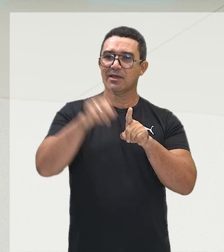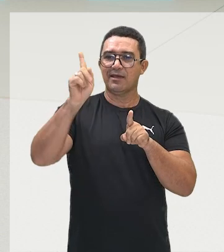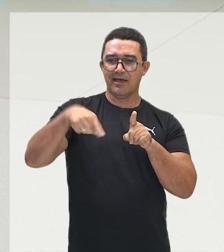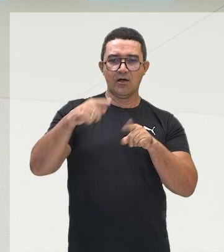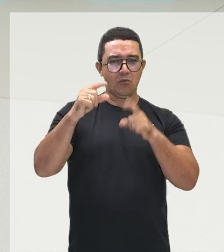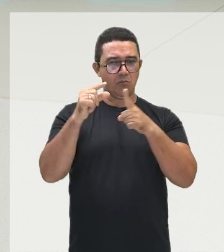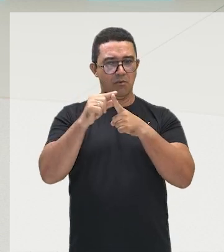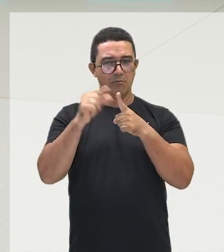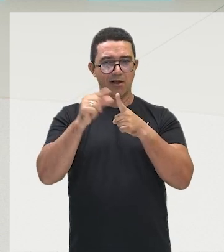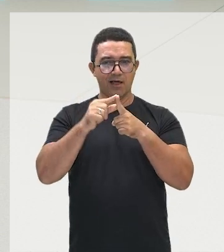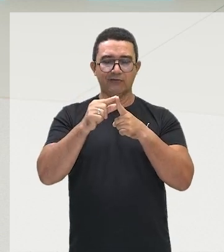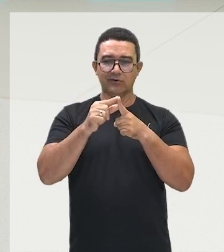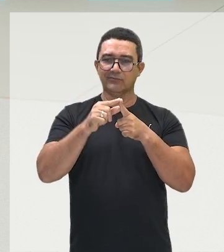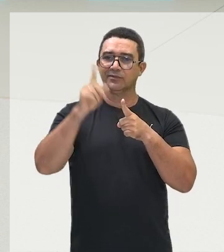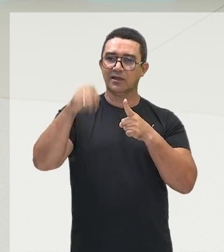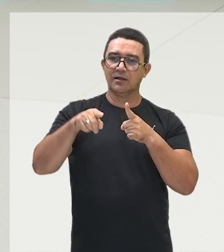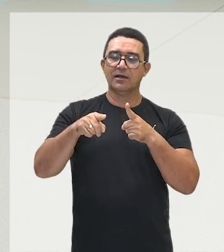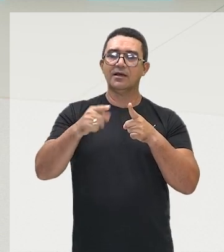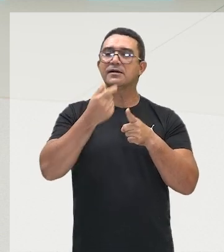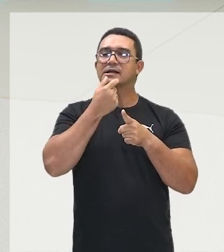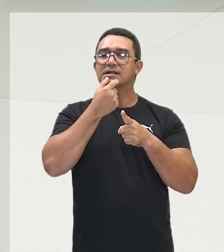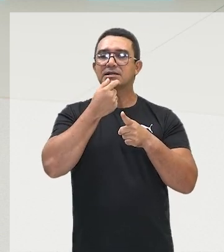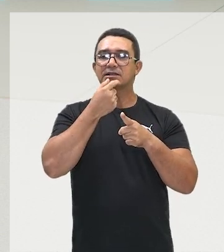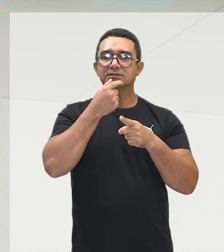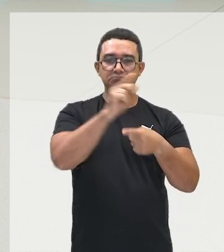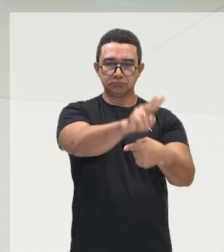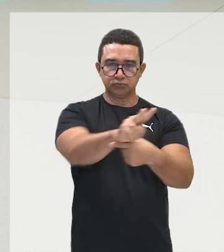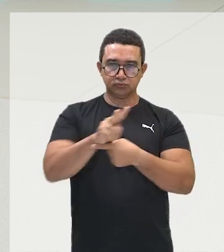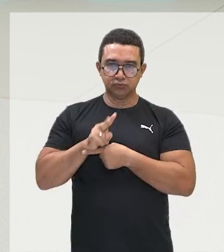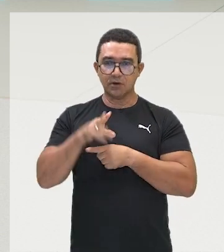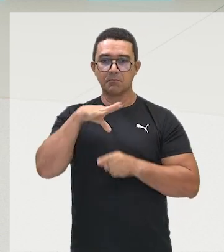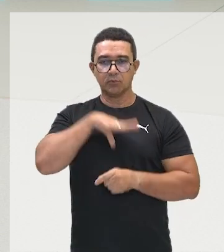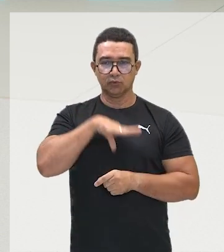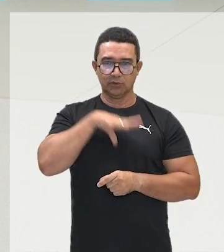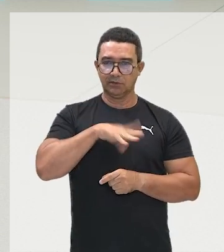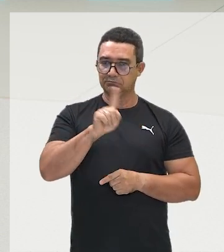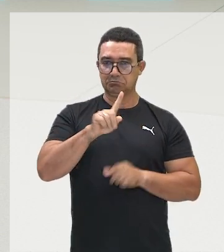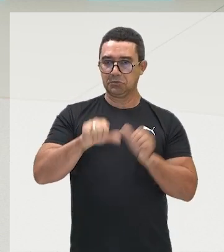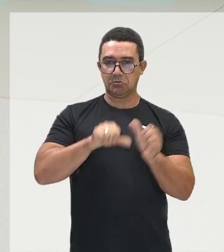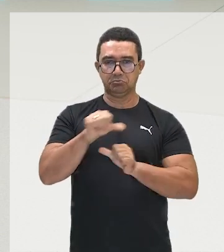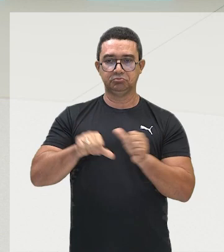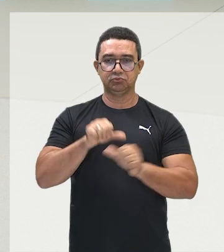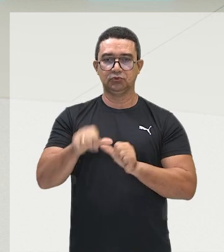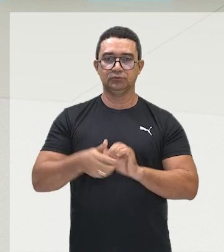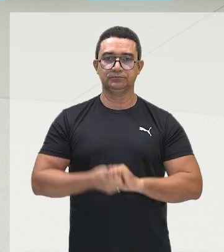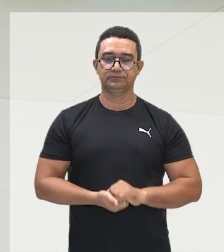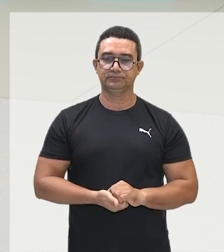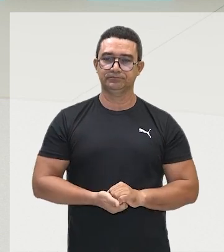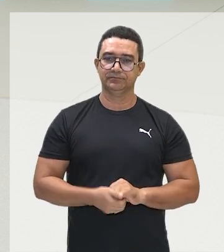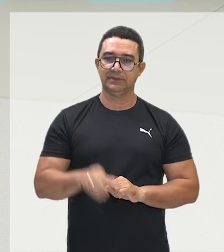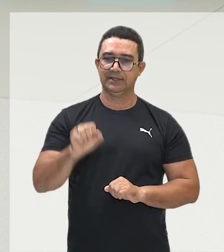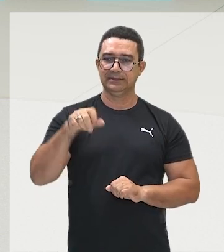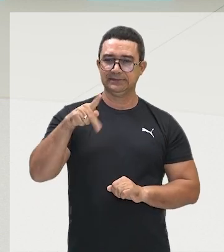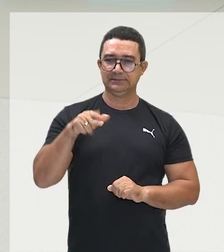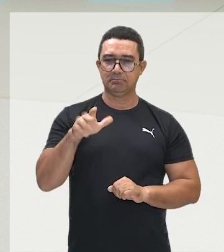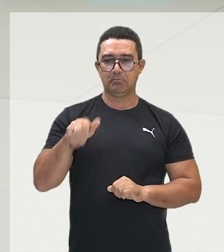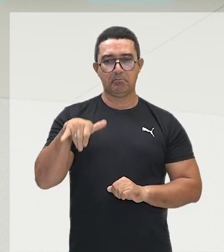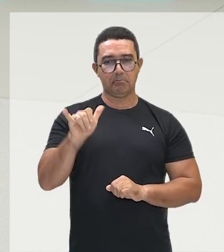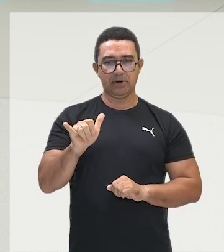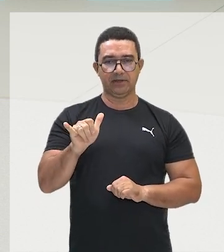aí que nós utilizamos amplamente na língua portuguesa e não sofreu nenhuma alteração. Spray, outro exemplo,